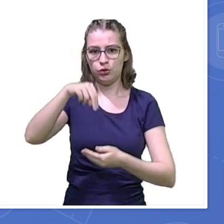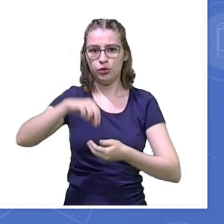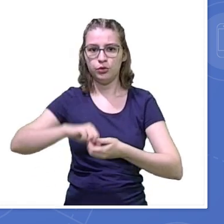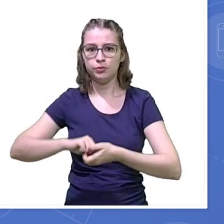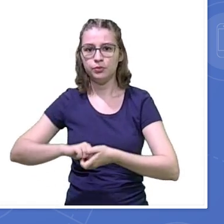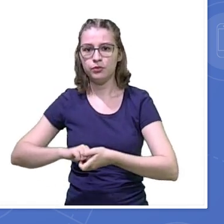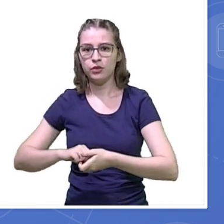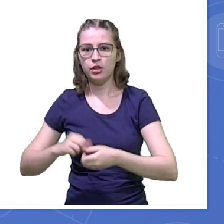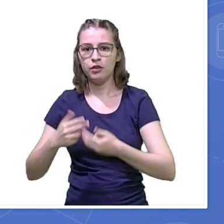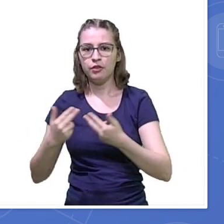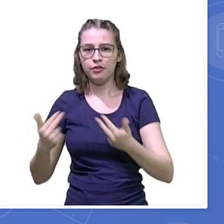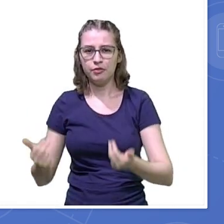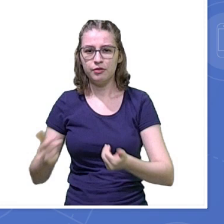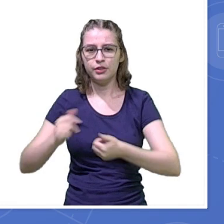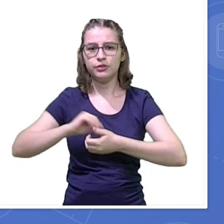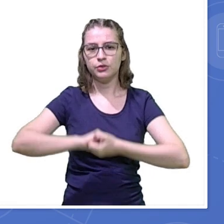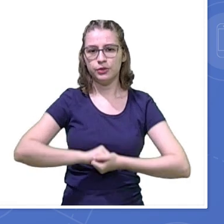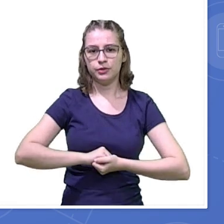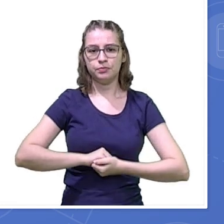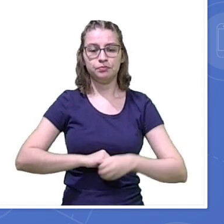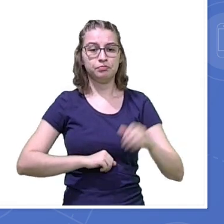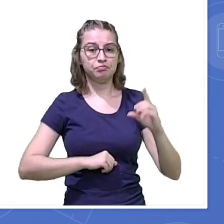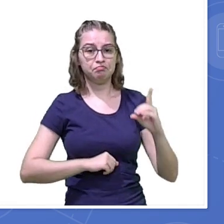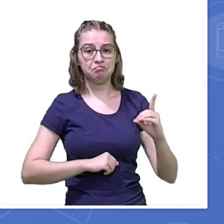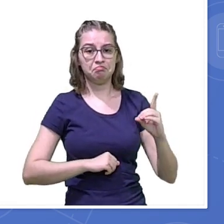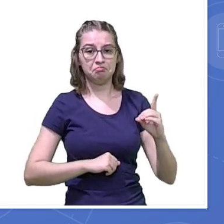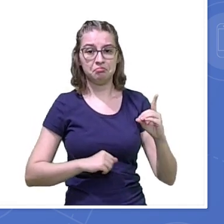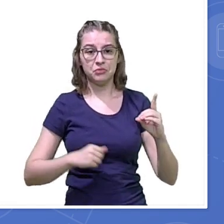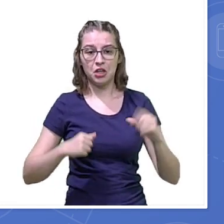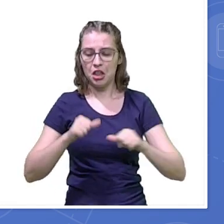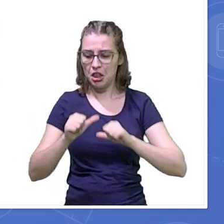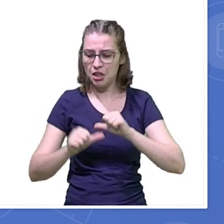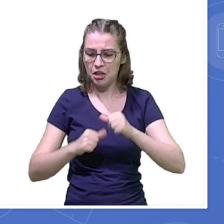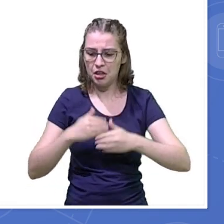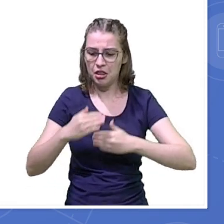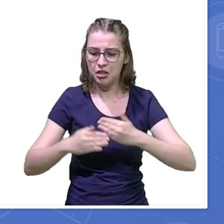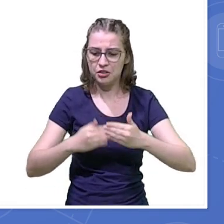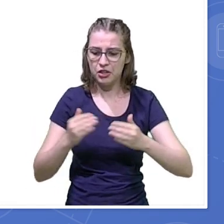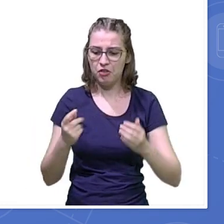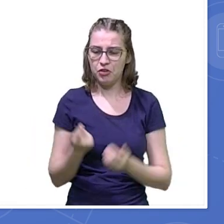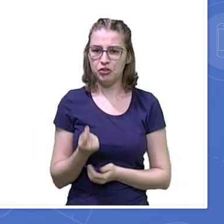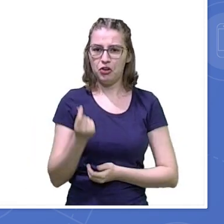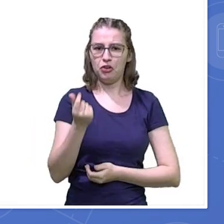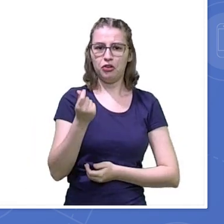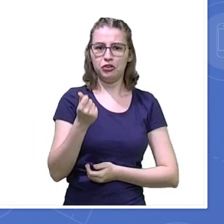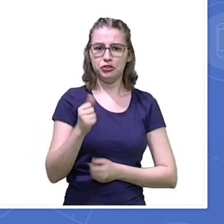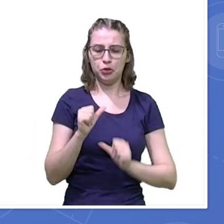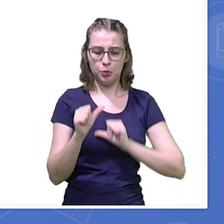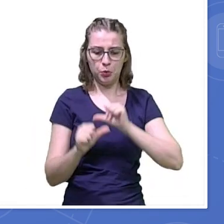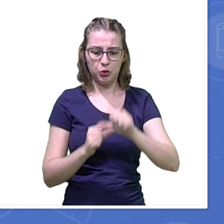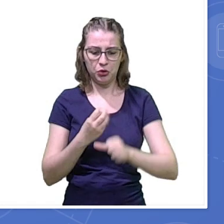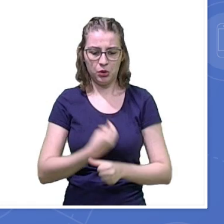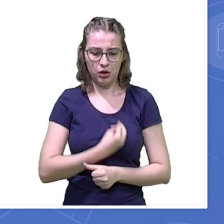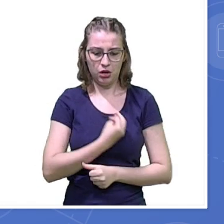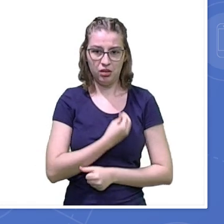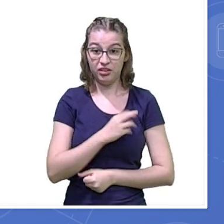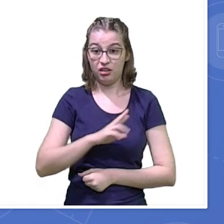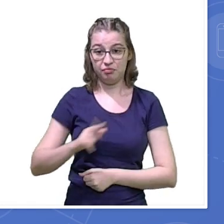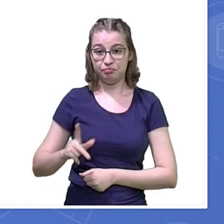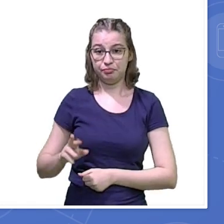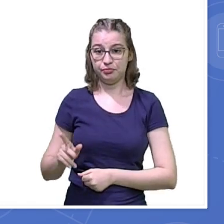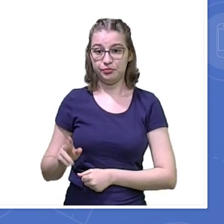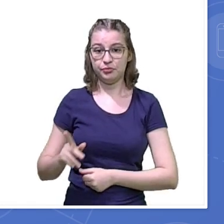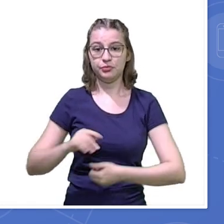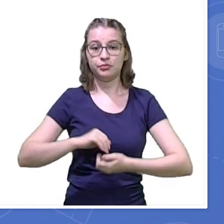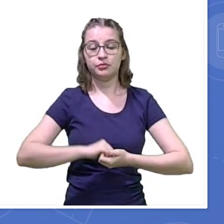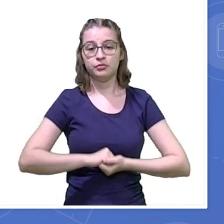na Ásia. Ou letra D, não trouxe concentração de riqueza, nem alterou o modo de vida das capitais Belém e